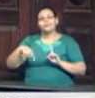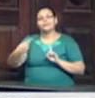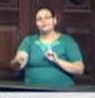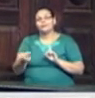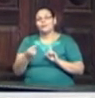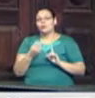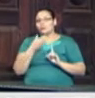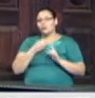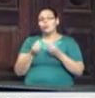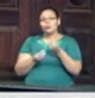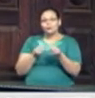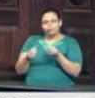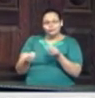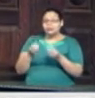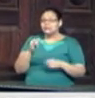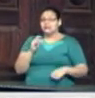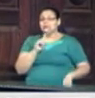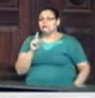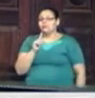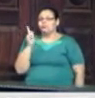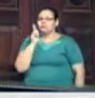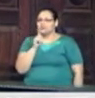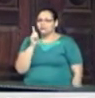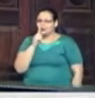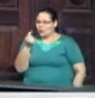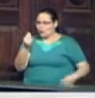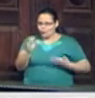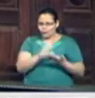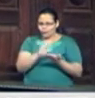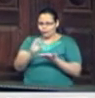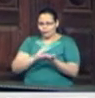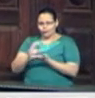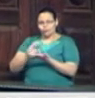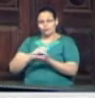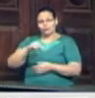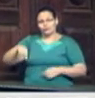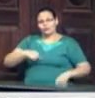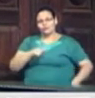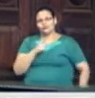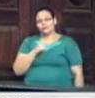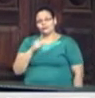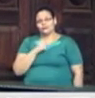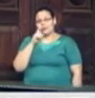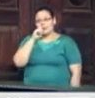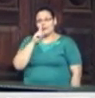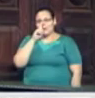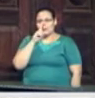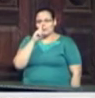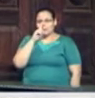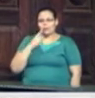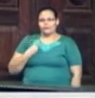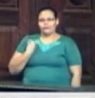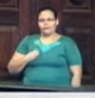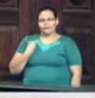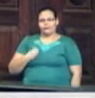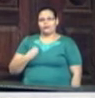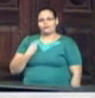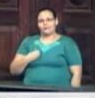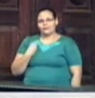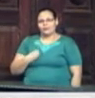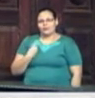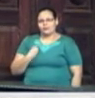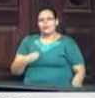vem como é que fica? Se não forem conseguidos recursos adicionais, nós teremos o risco de vivermos uma situação